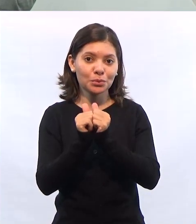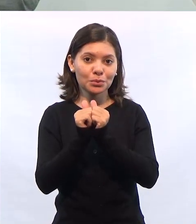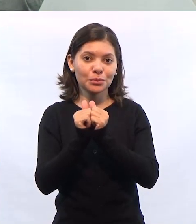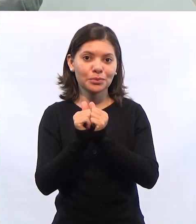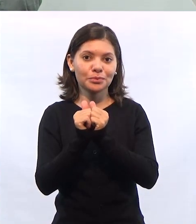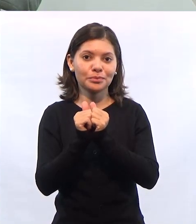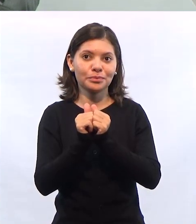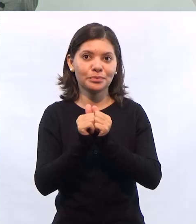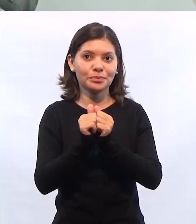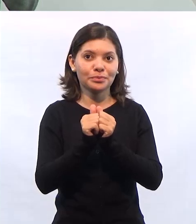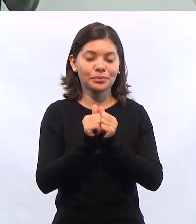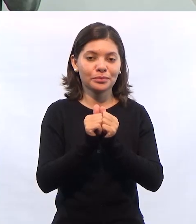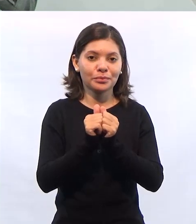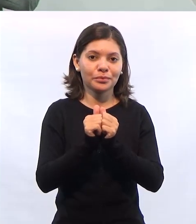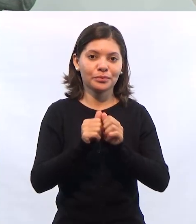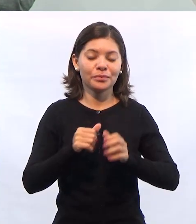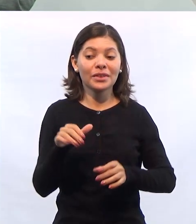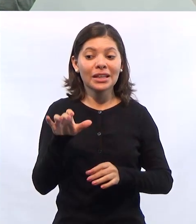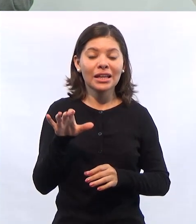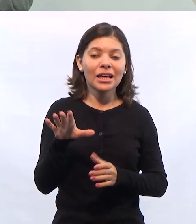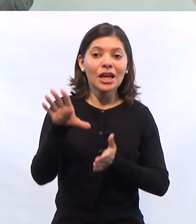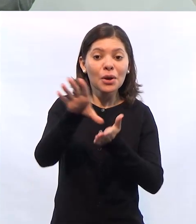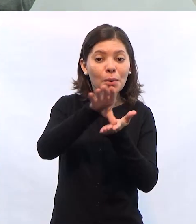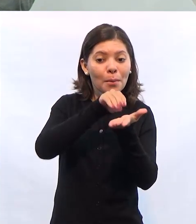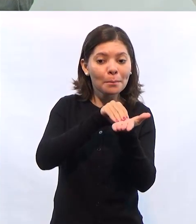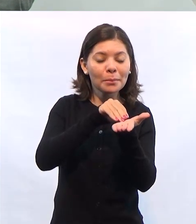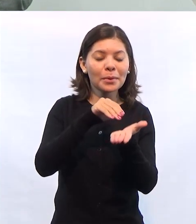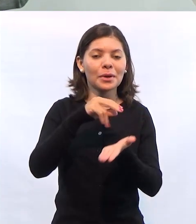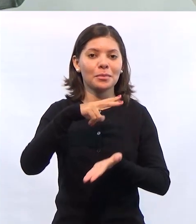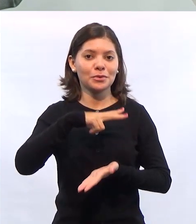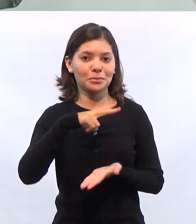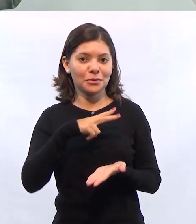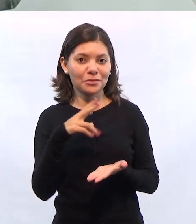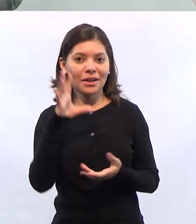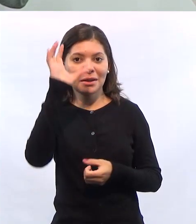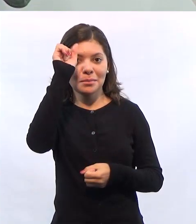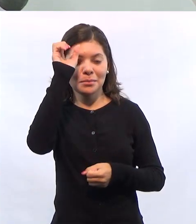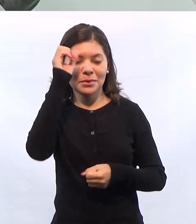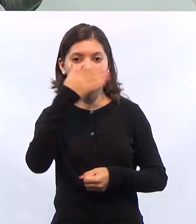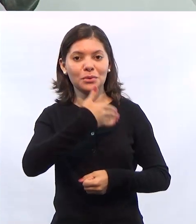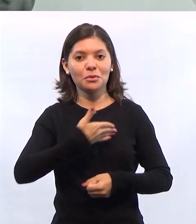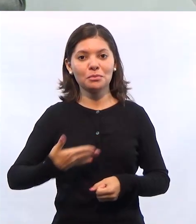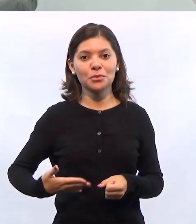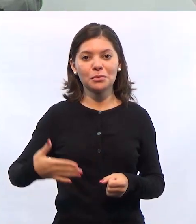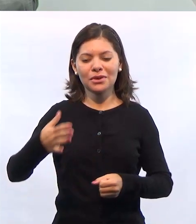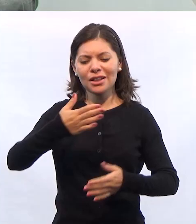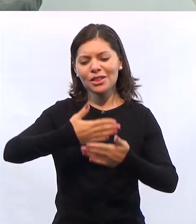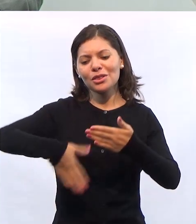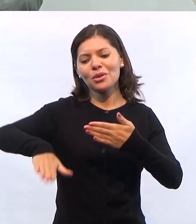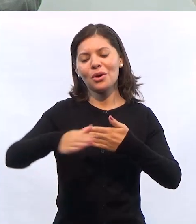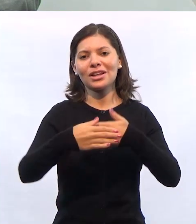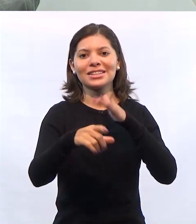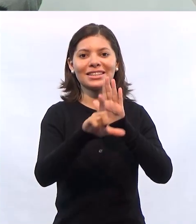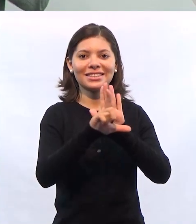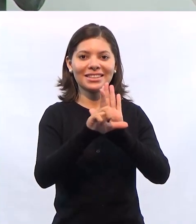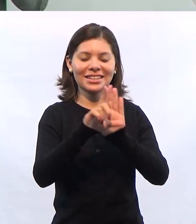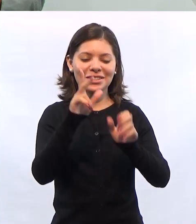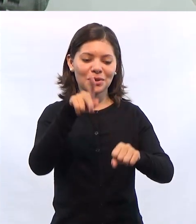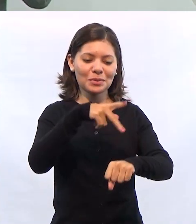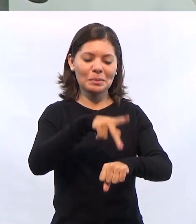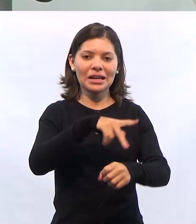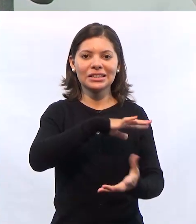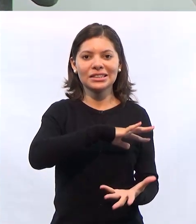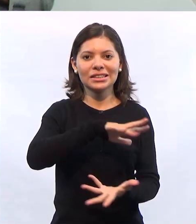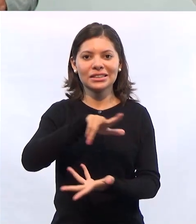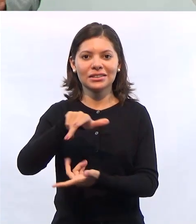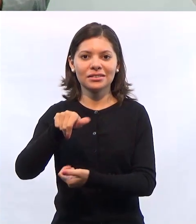muito em conjunto com isso o público sempre copia um pouco do privado mas o privado também aprende com o público por conta de todas as leis existentes aí no